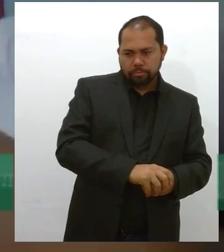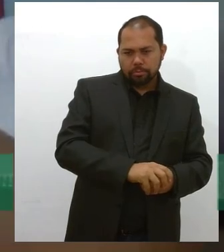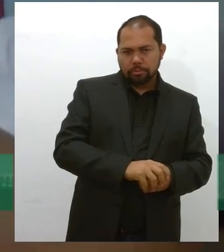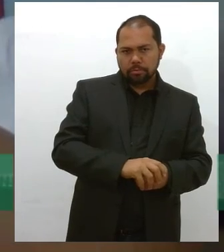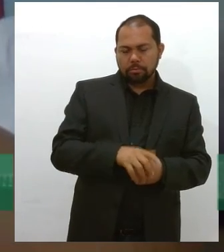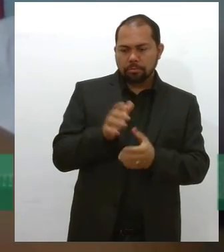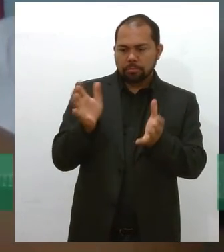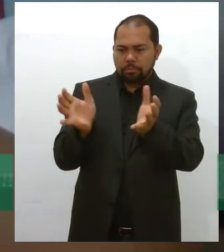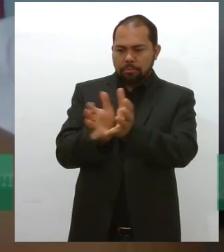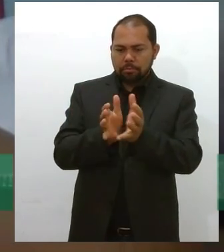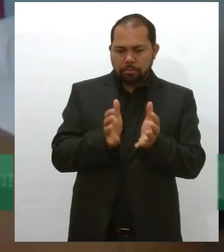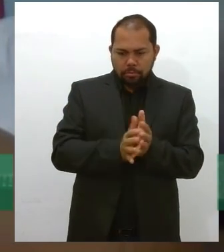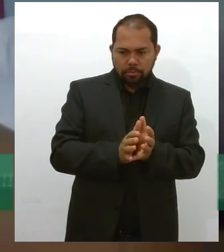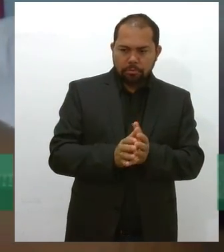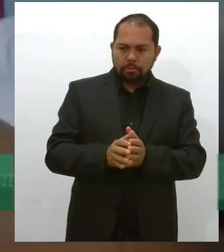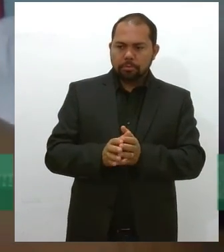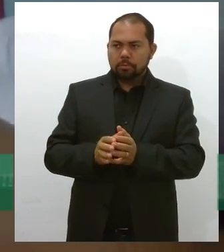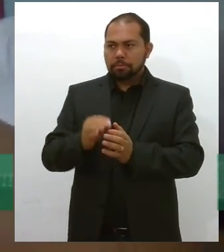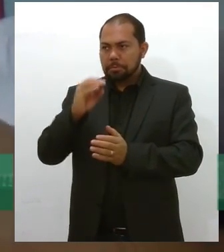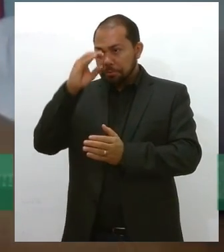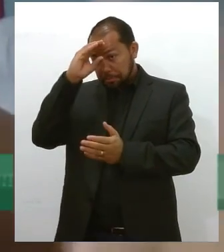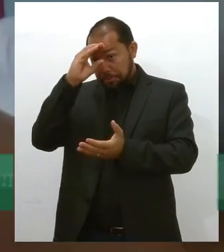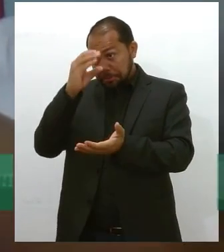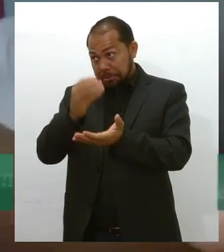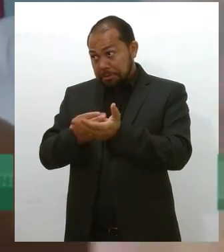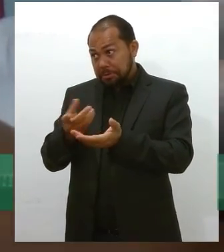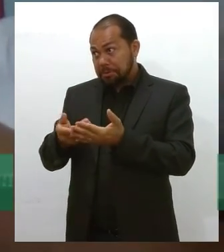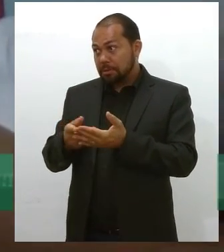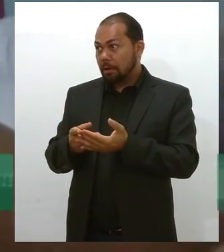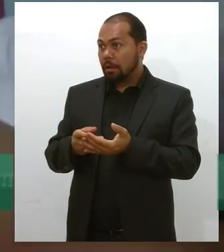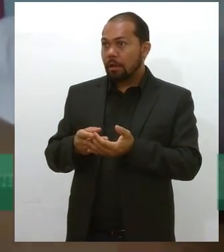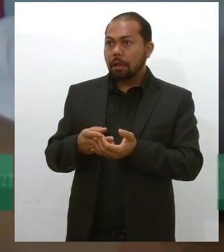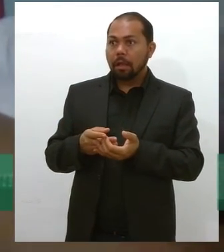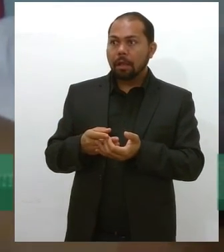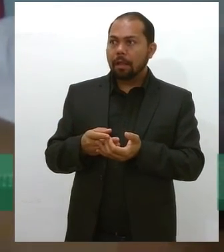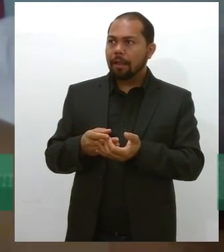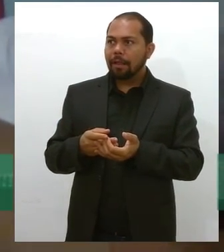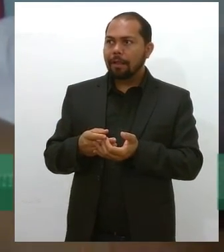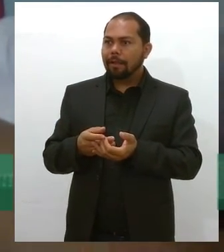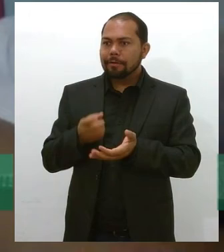crenças não insistissem, não persistissem em querer manter